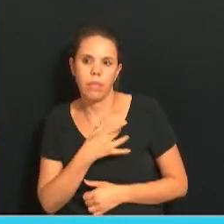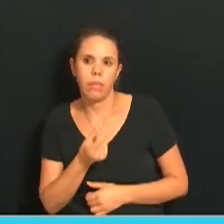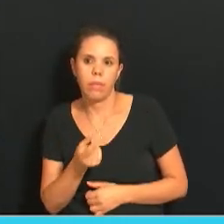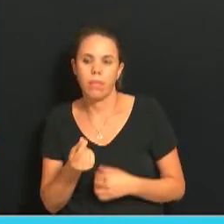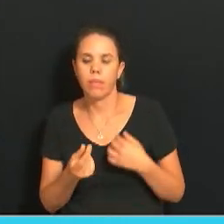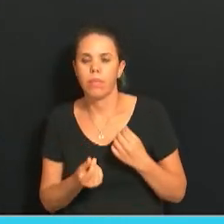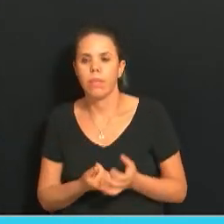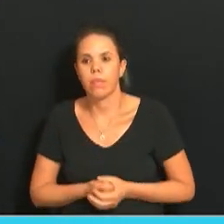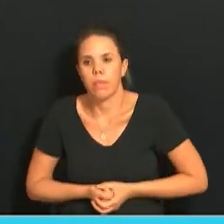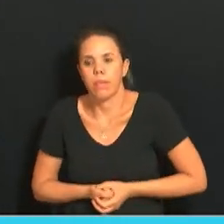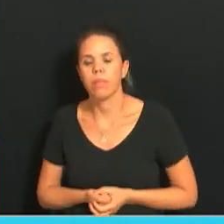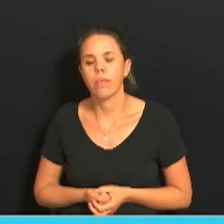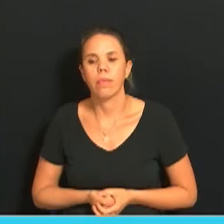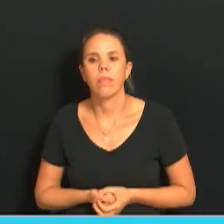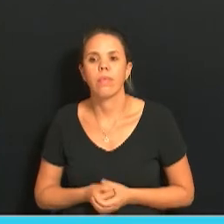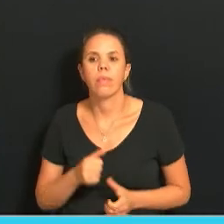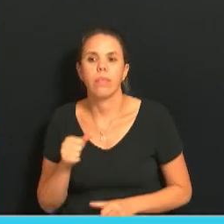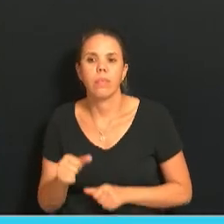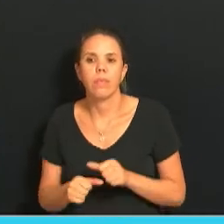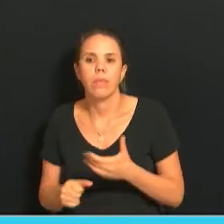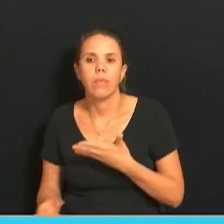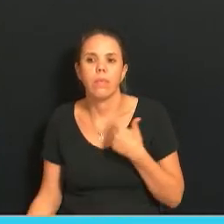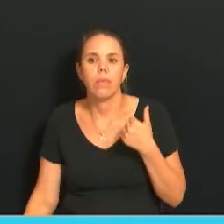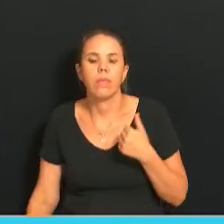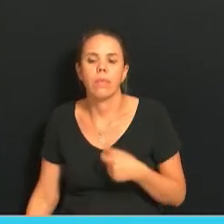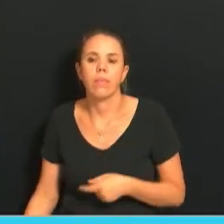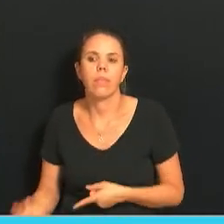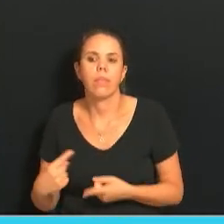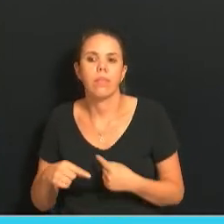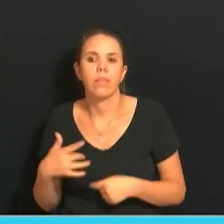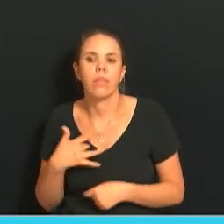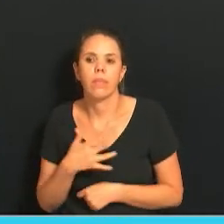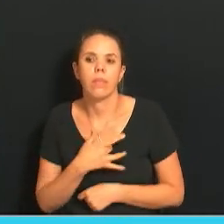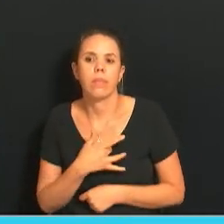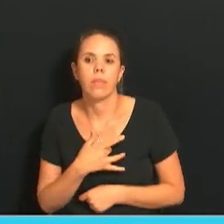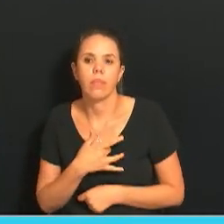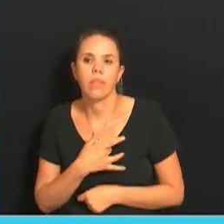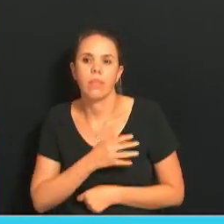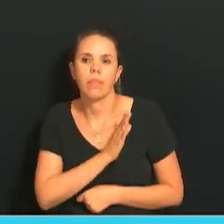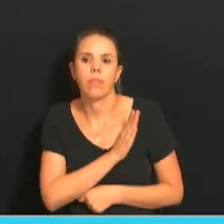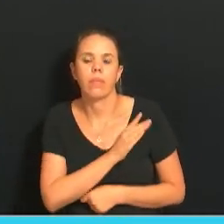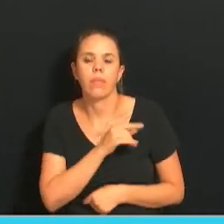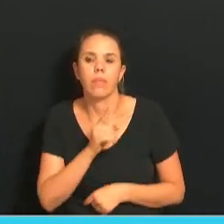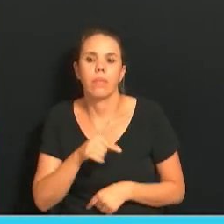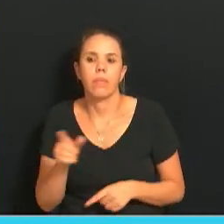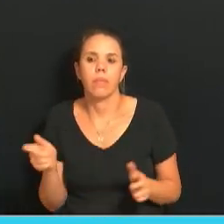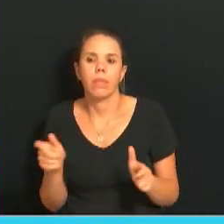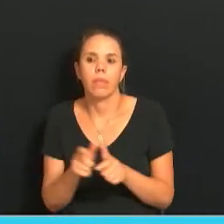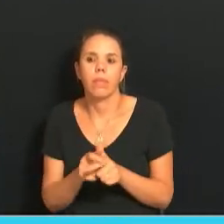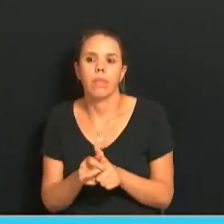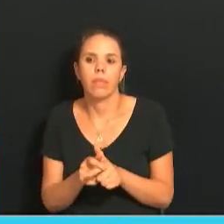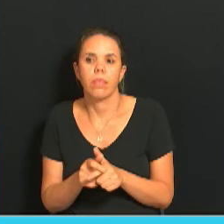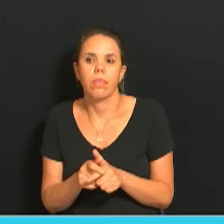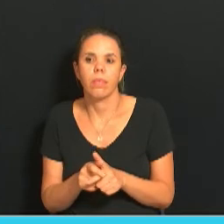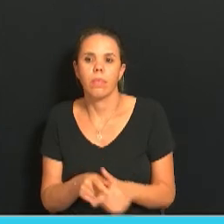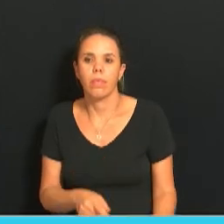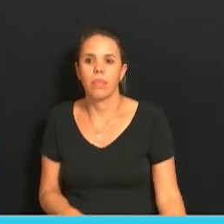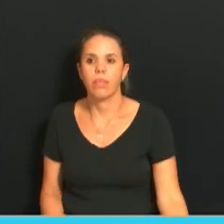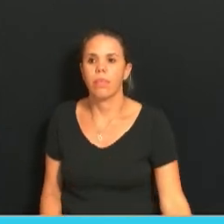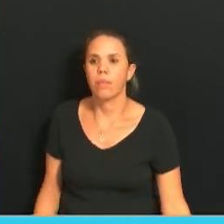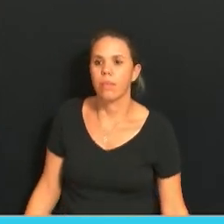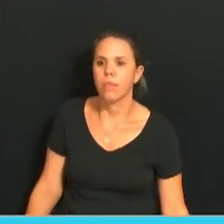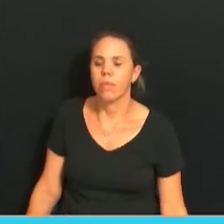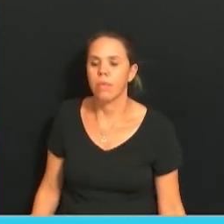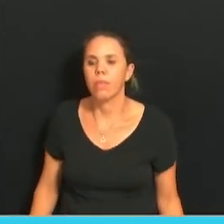O impacto da atividade física sobre a saúde cardiovascular é menor do que o impacto da atividade física